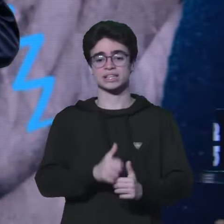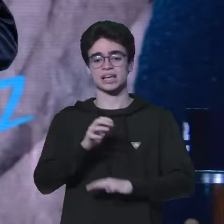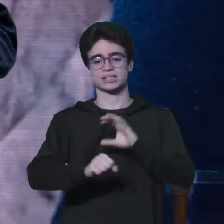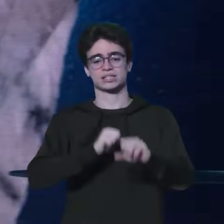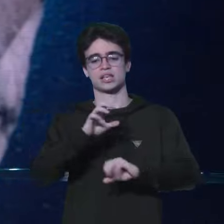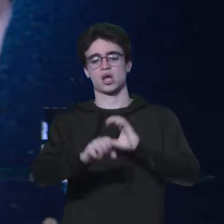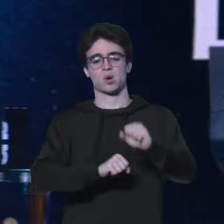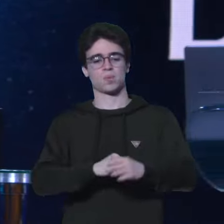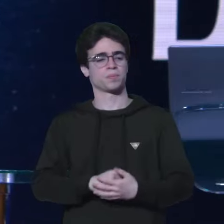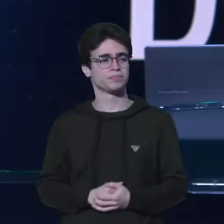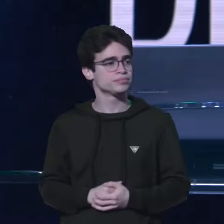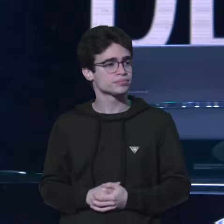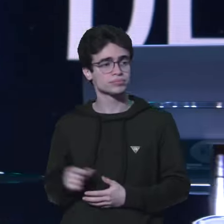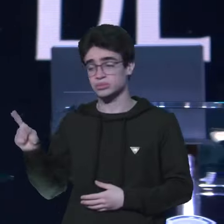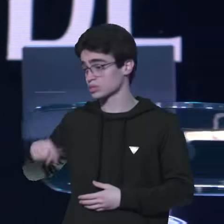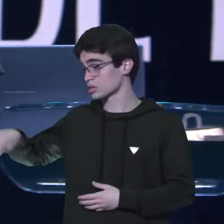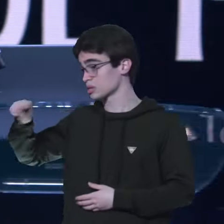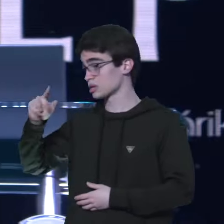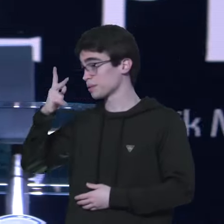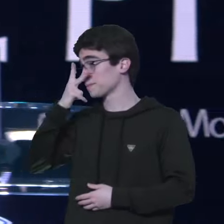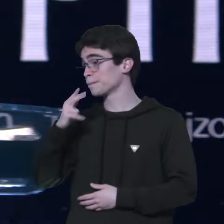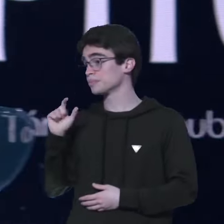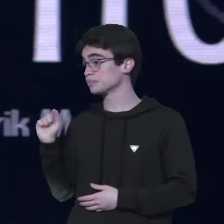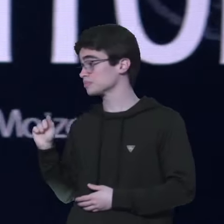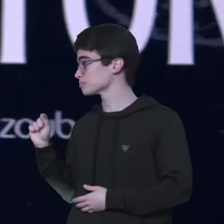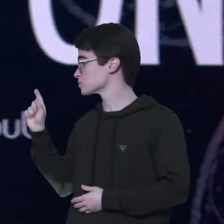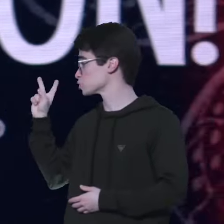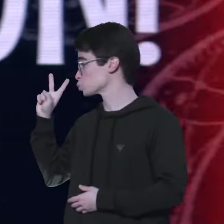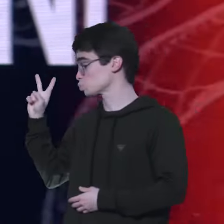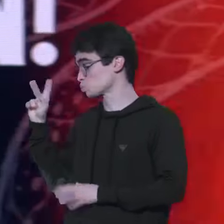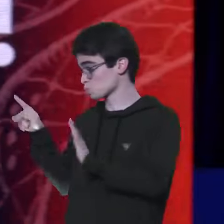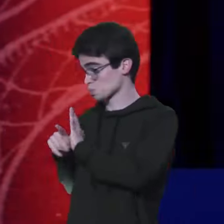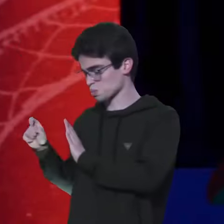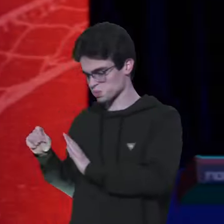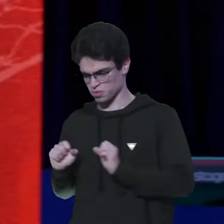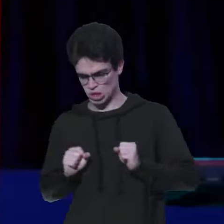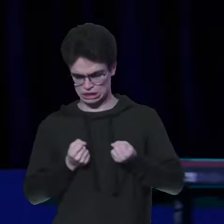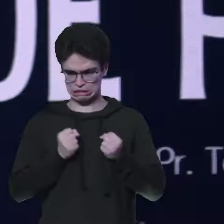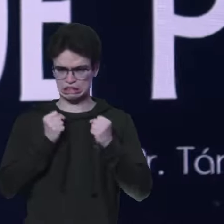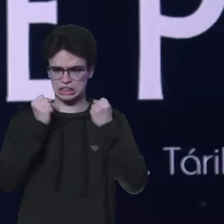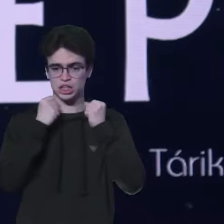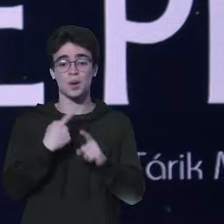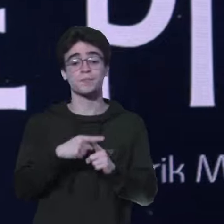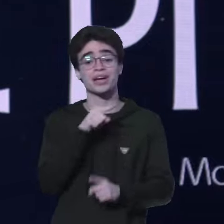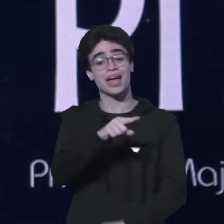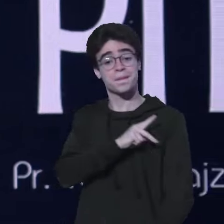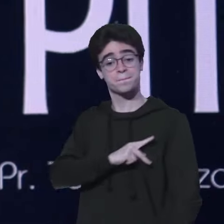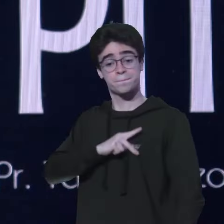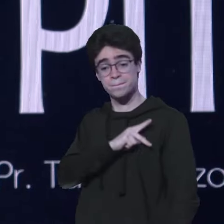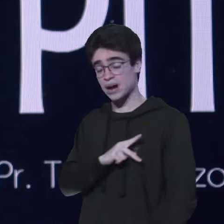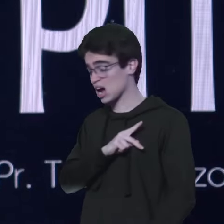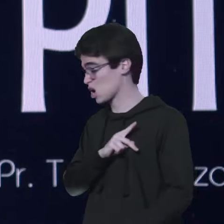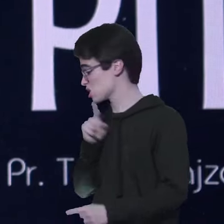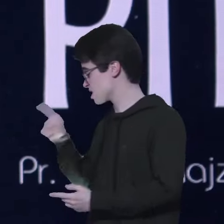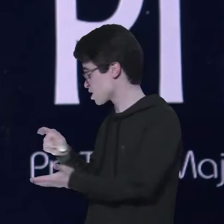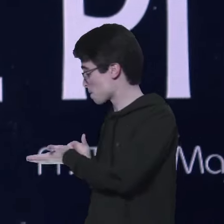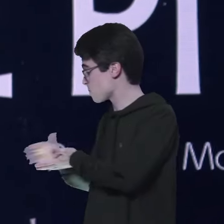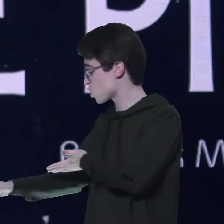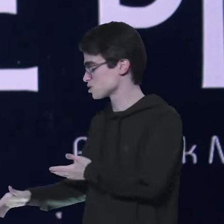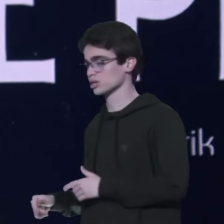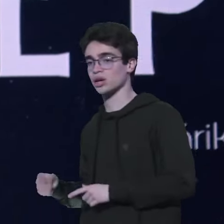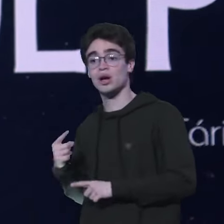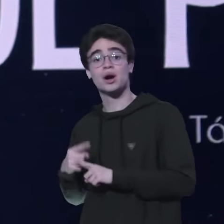Aqueles homens começam a ficar indignados com Paulo expulsando o demônio de adivinhação daquela mulher, porque